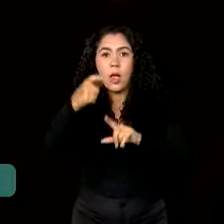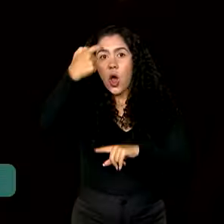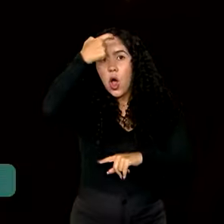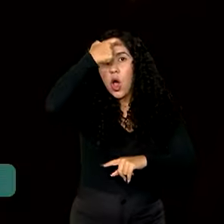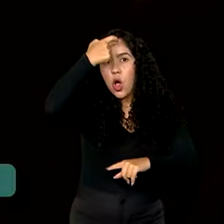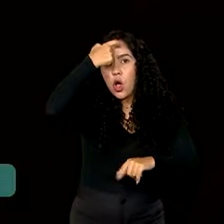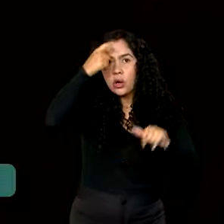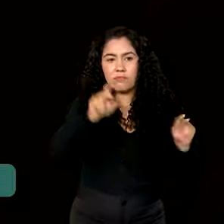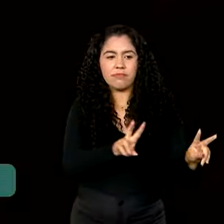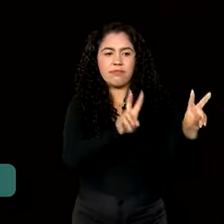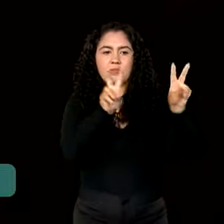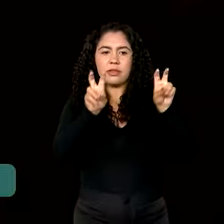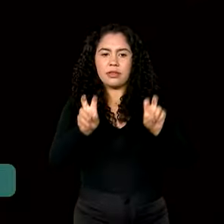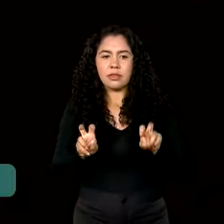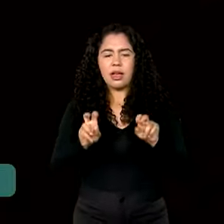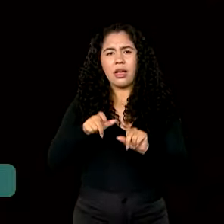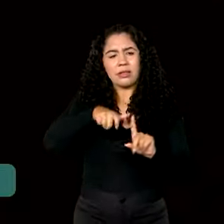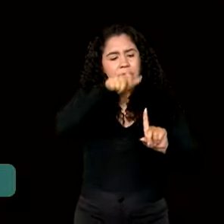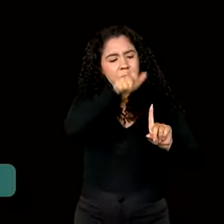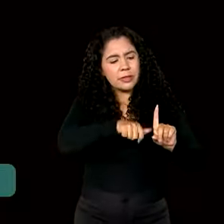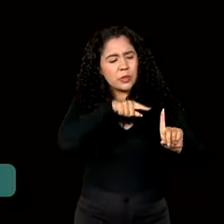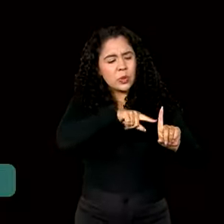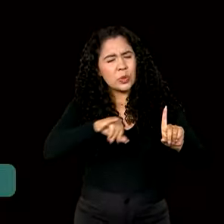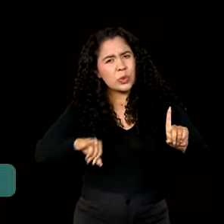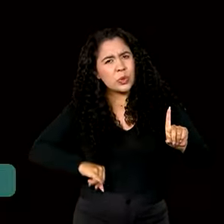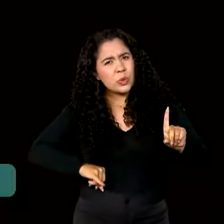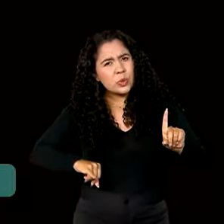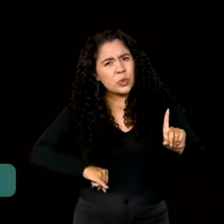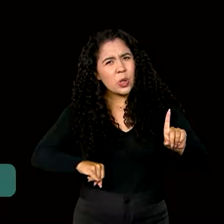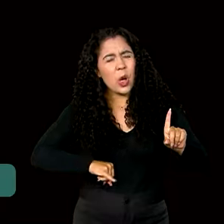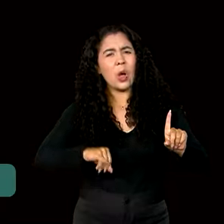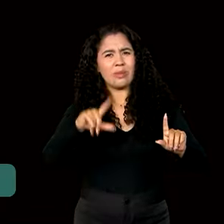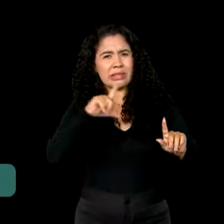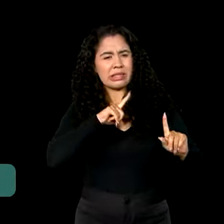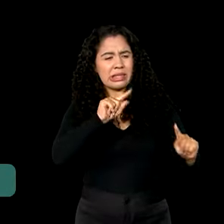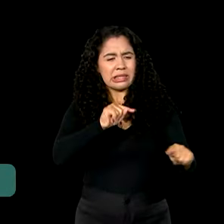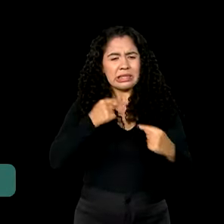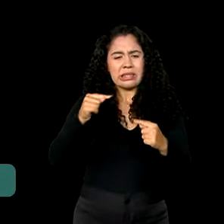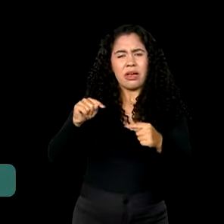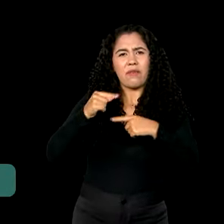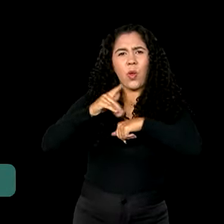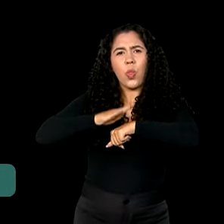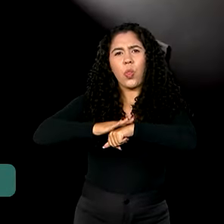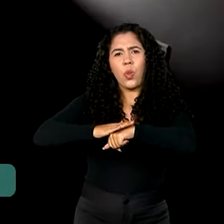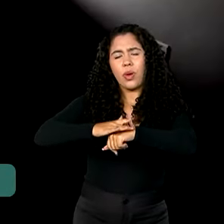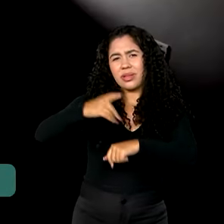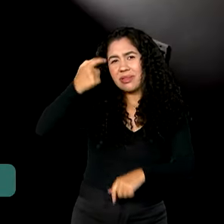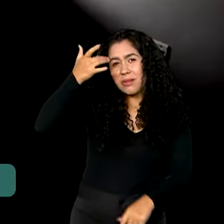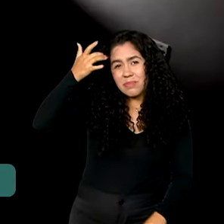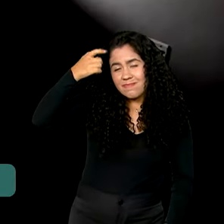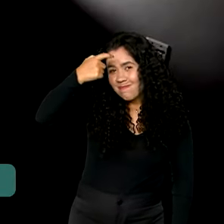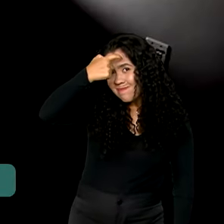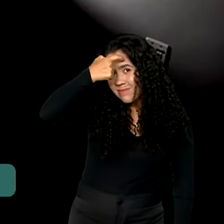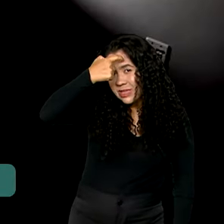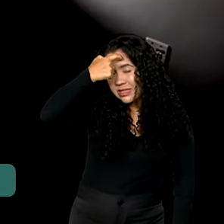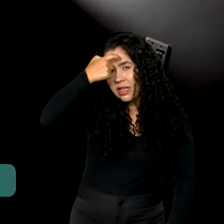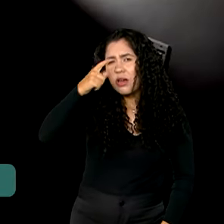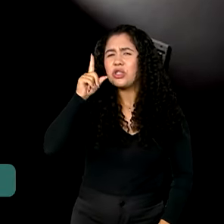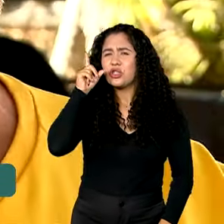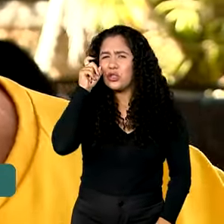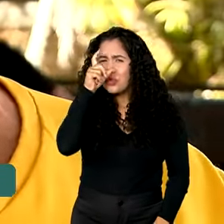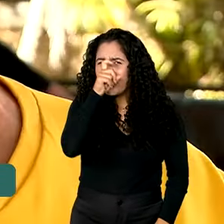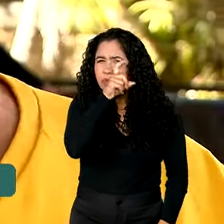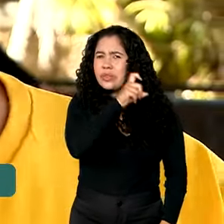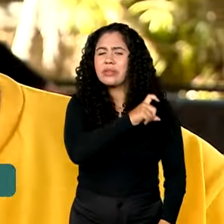Só quem sofreu e sofre com os desafios de doenças mentais sabe o quanto é difícil conviver com o